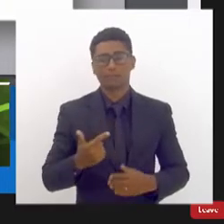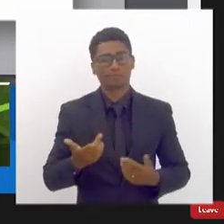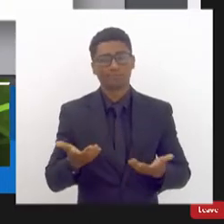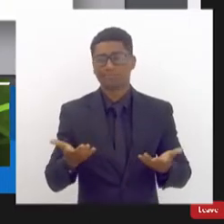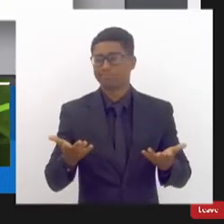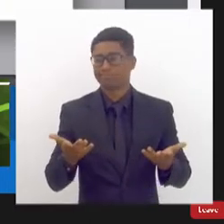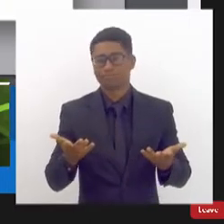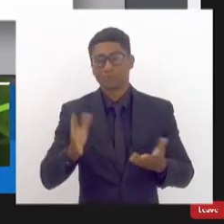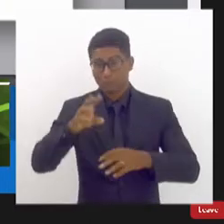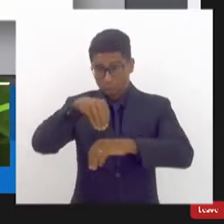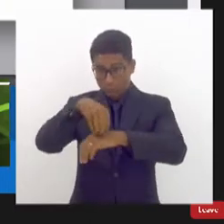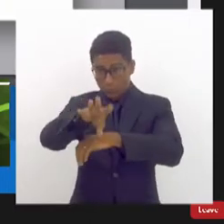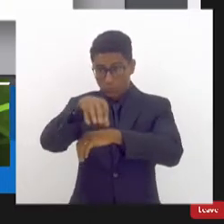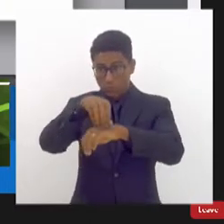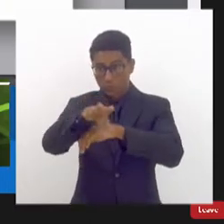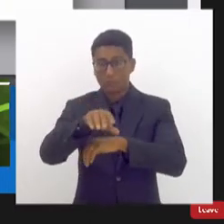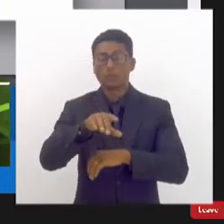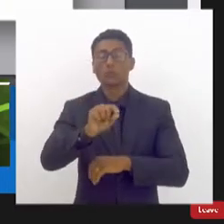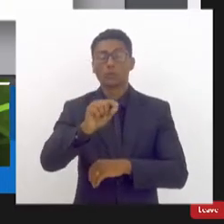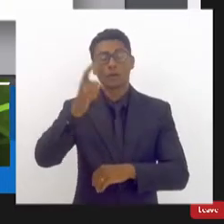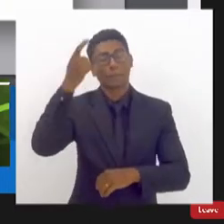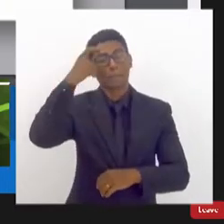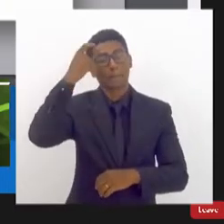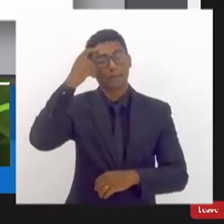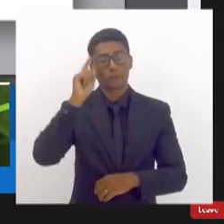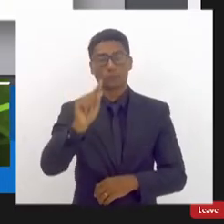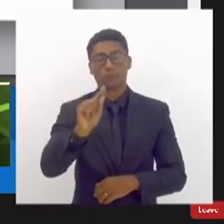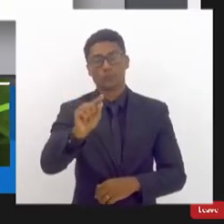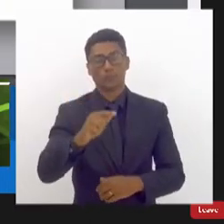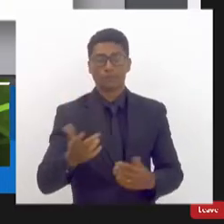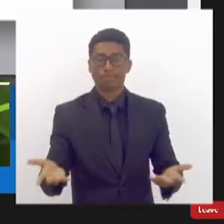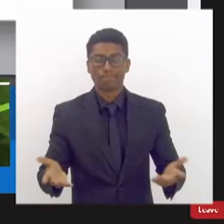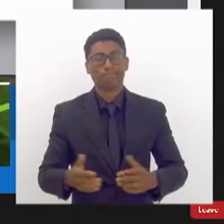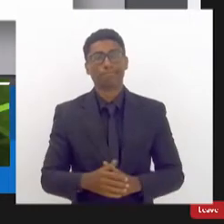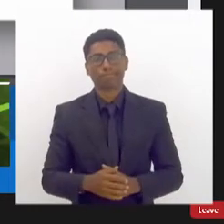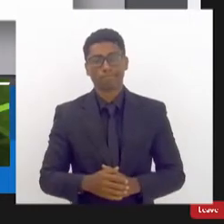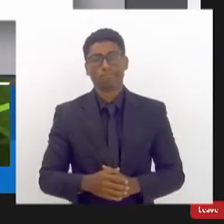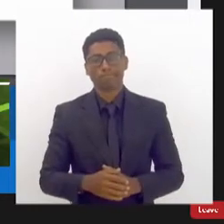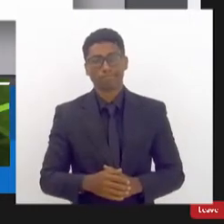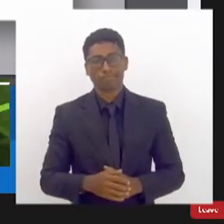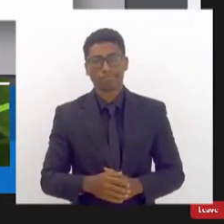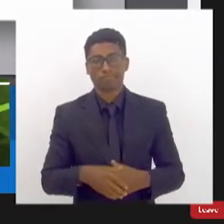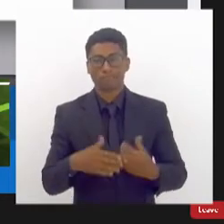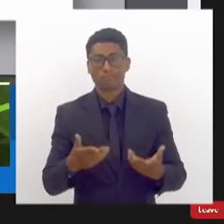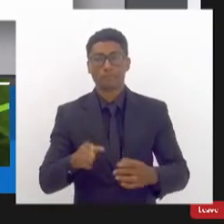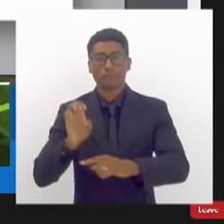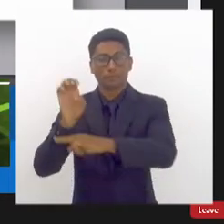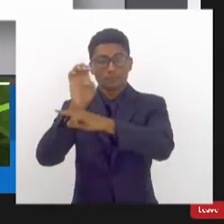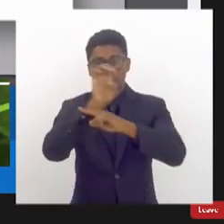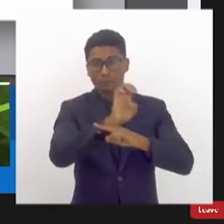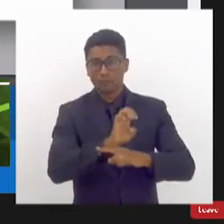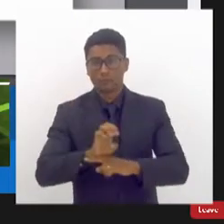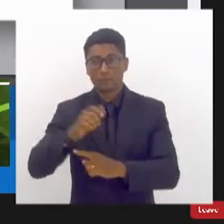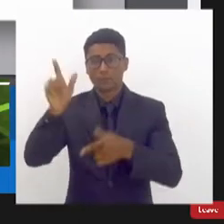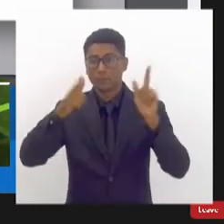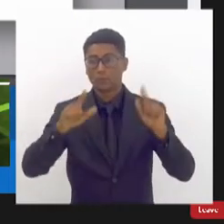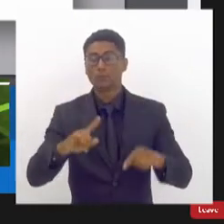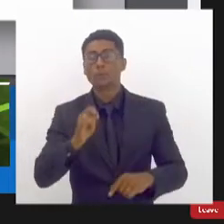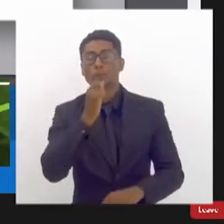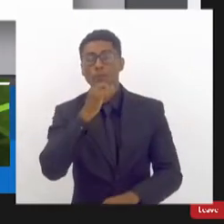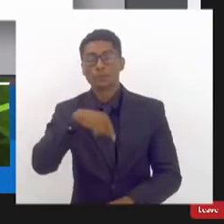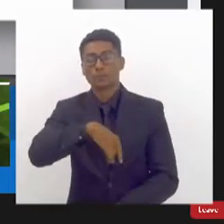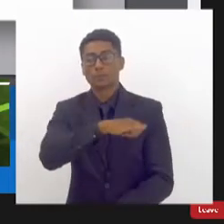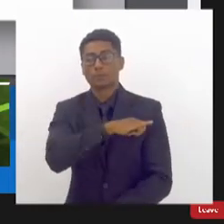sugestão, deputado, para que se pense, a exemplo de outros estados. O Rio de Janeiro,